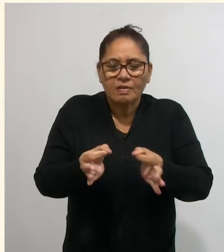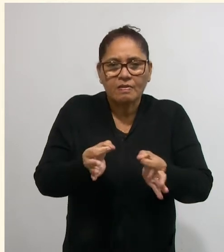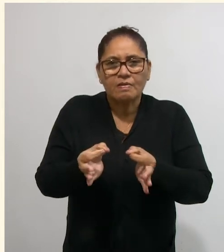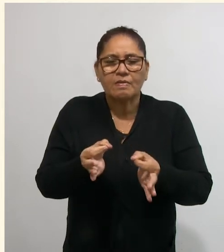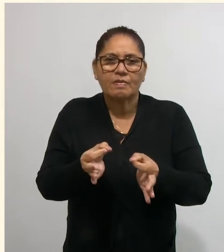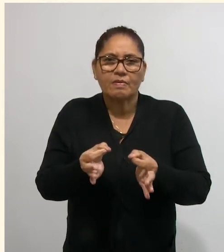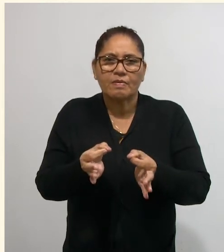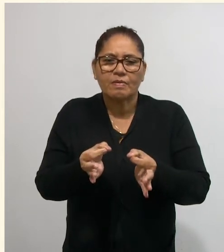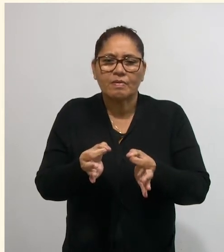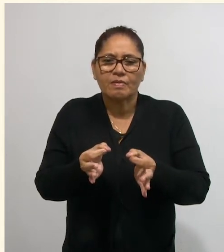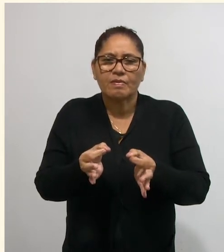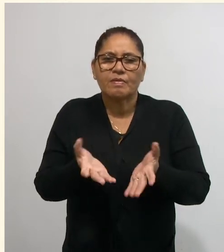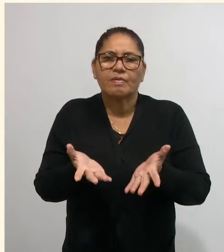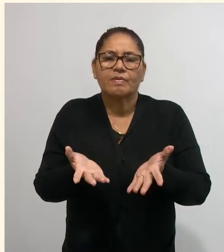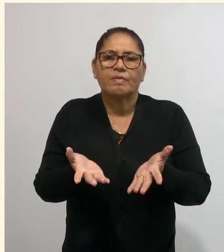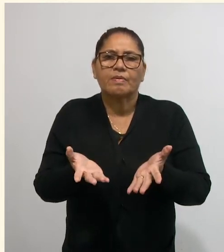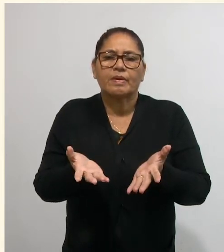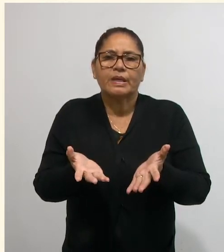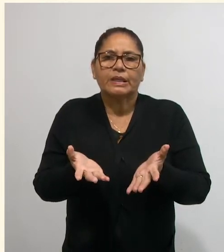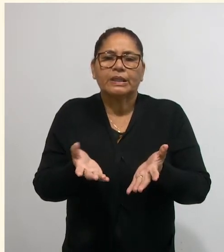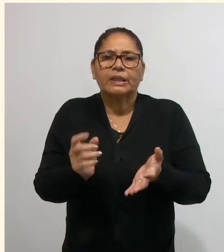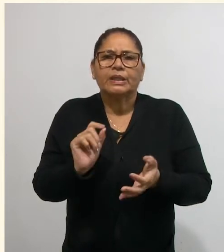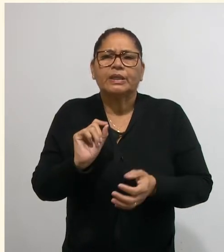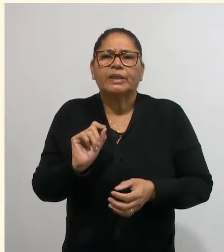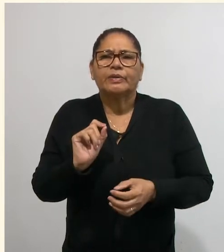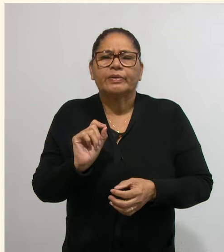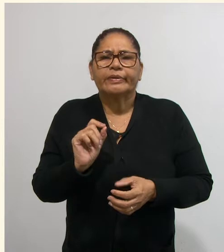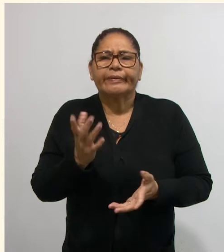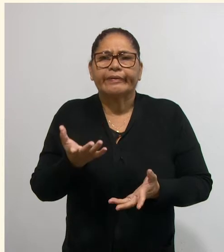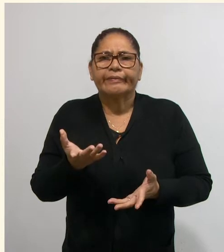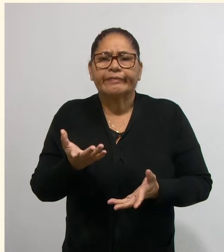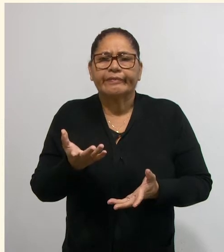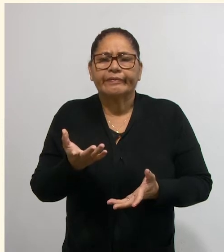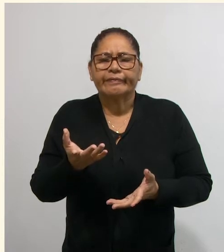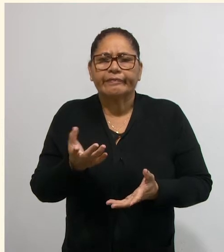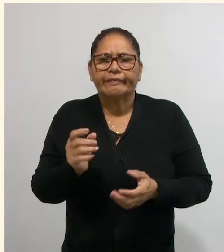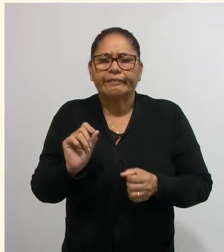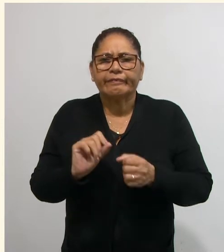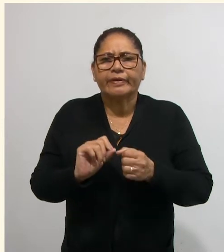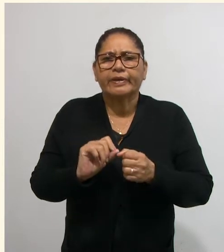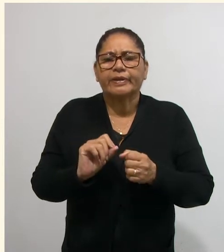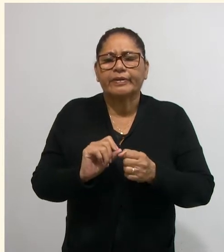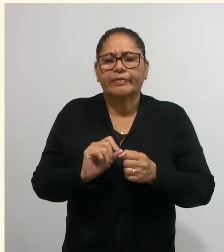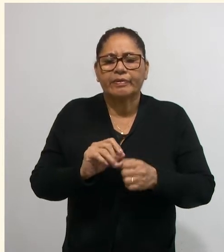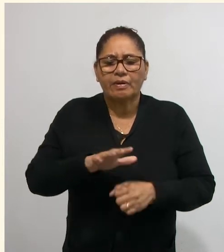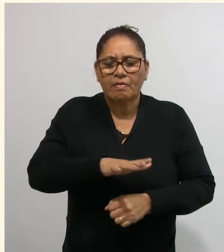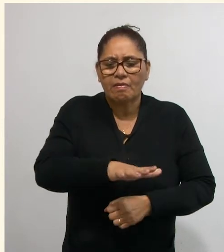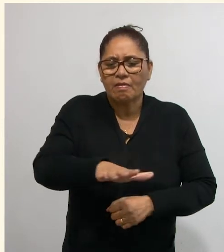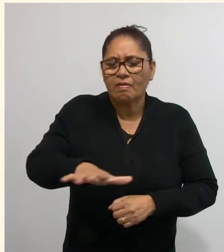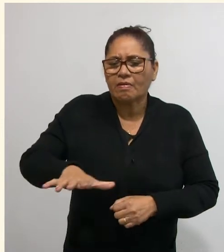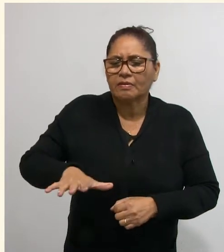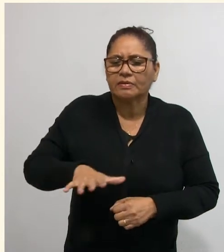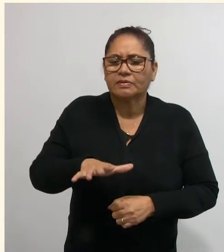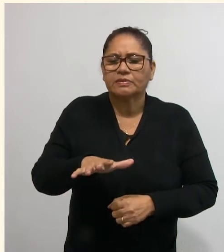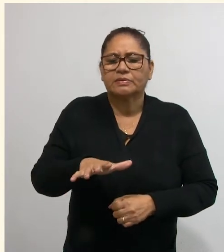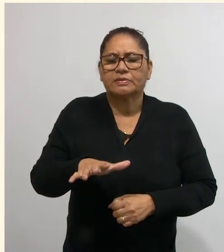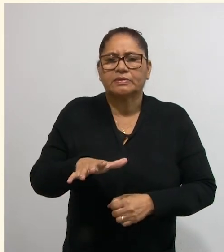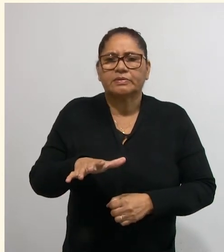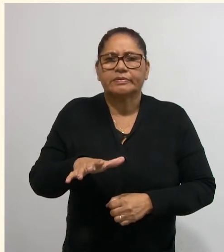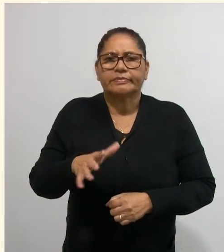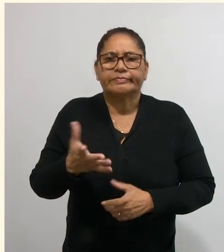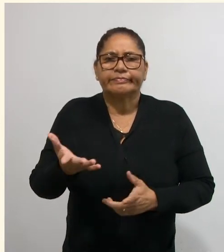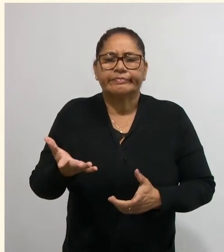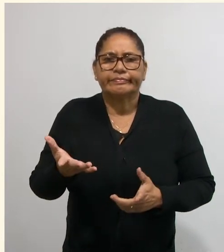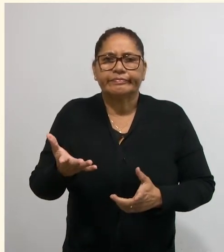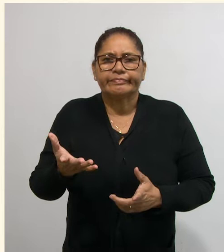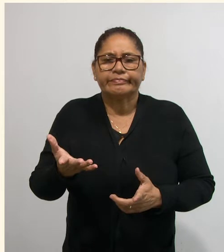planejadas, organizadas e operacionalizadas em espaços